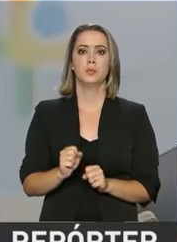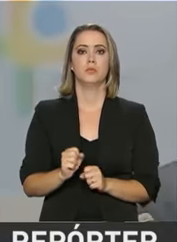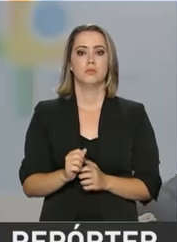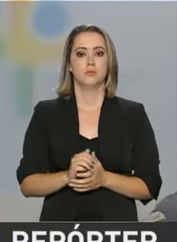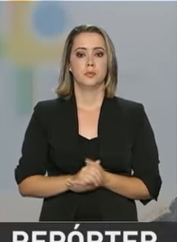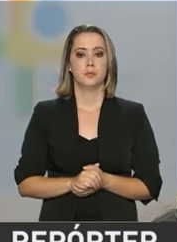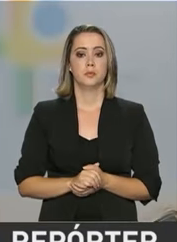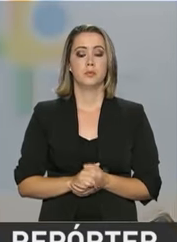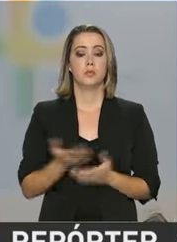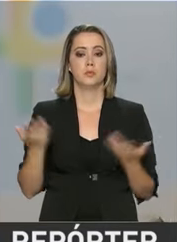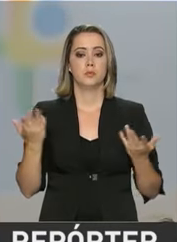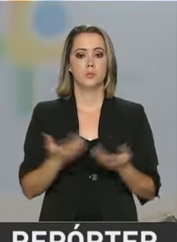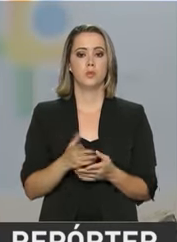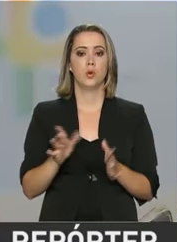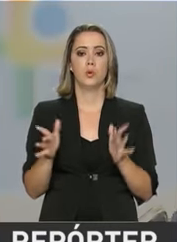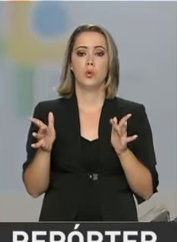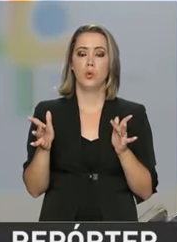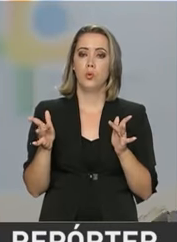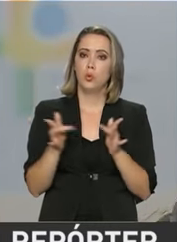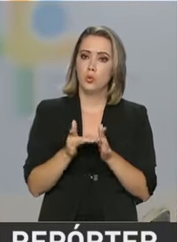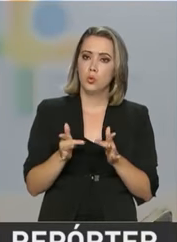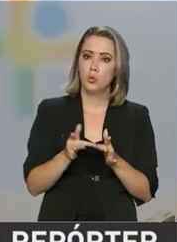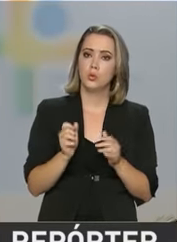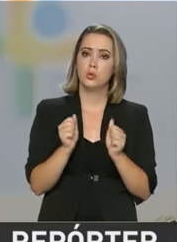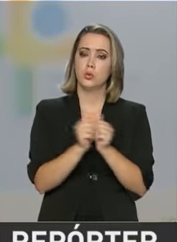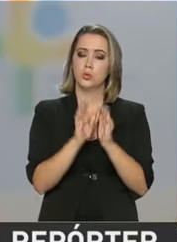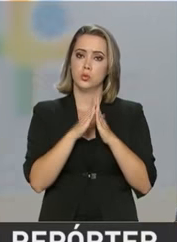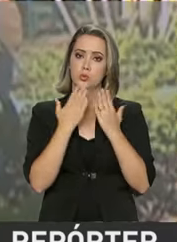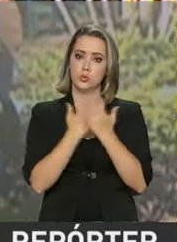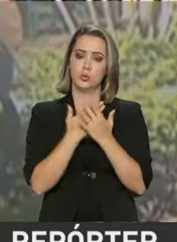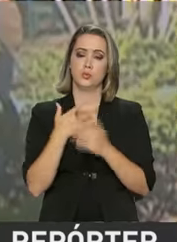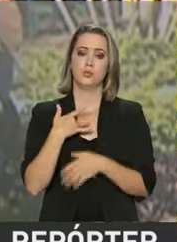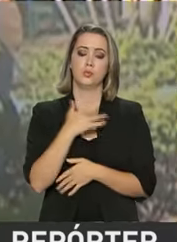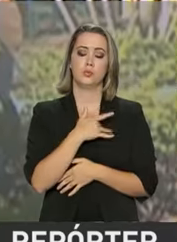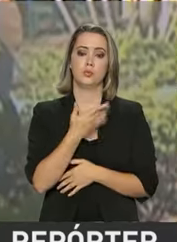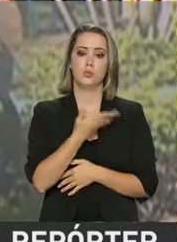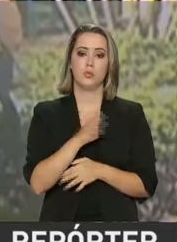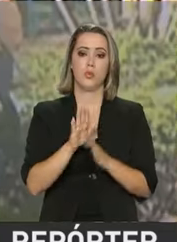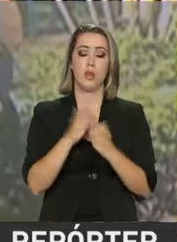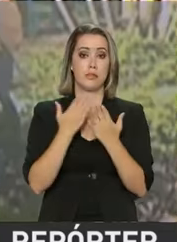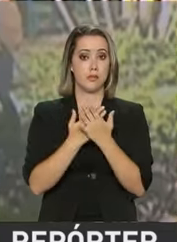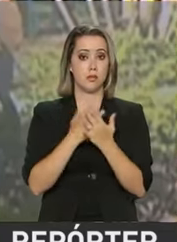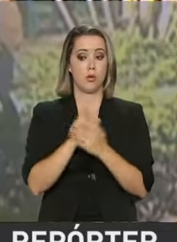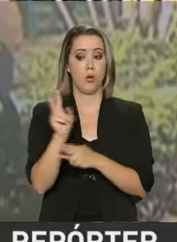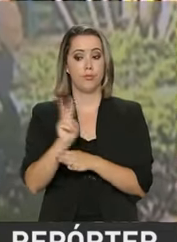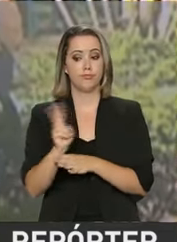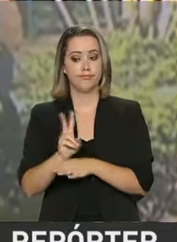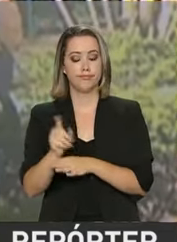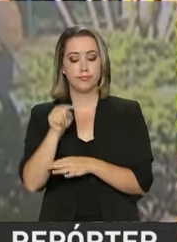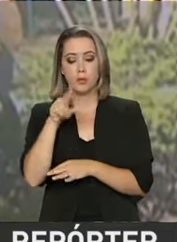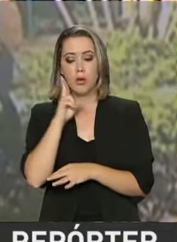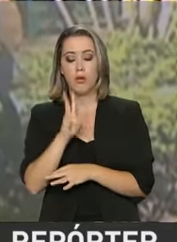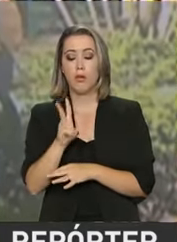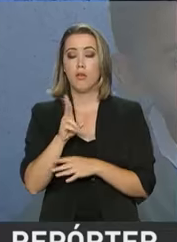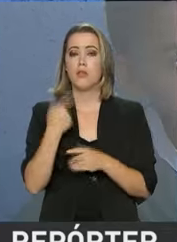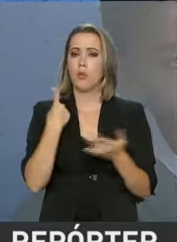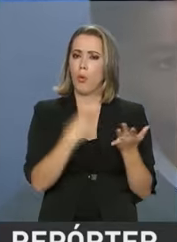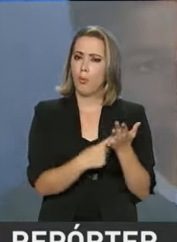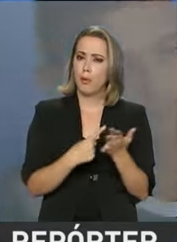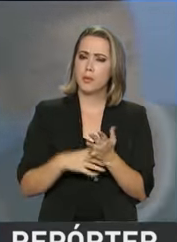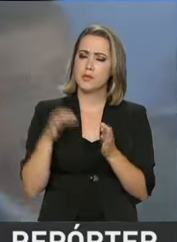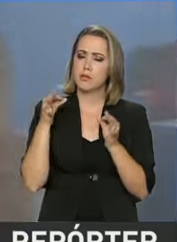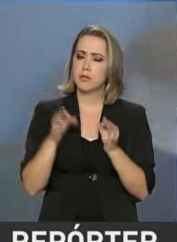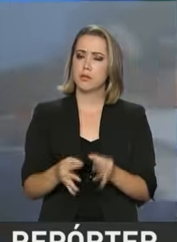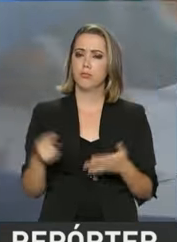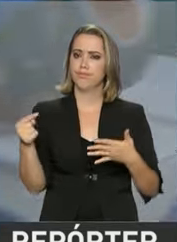atendidas em parceria com a escola e com a saúde as escolas serão monitoradas em relação ao cumprimento das metas